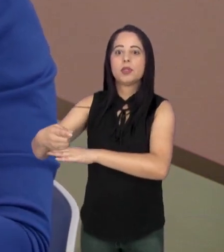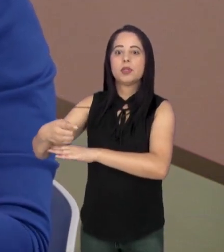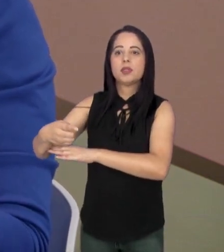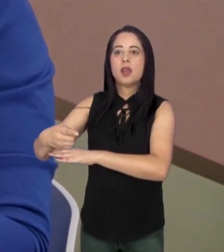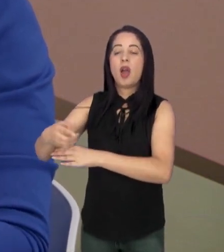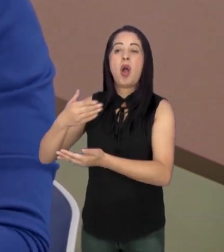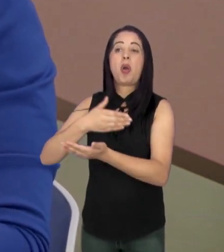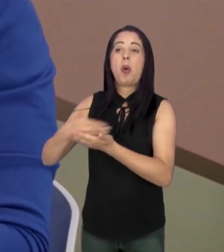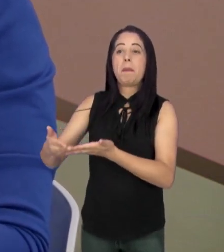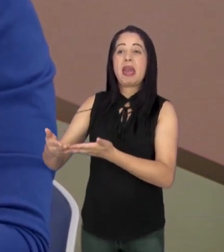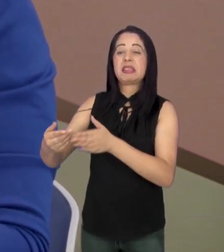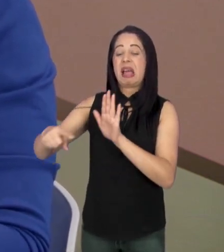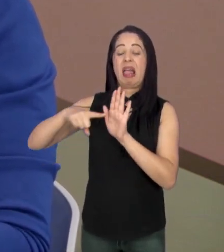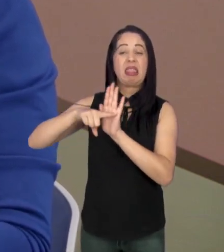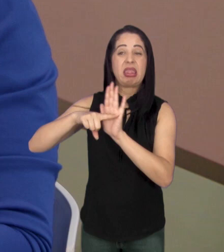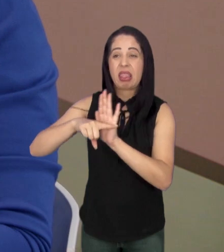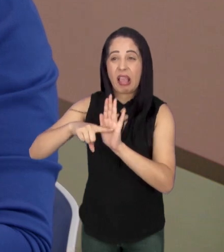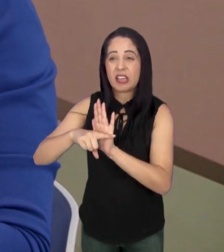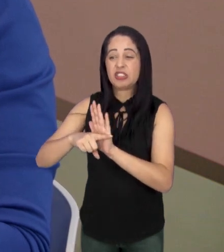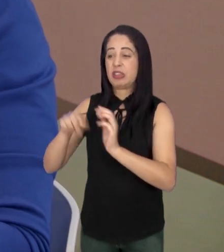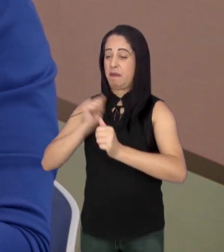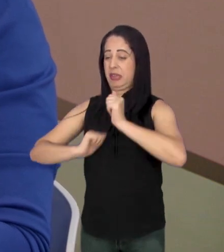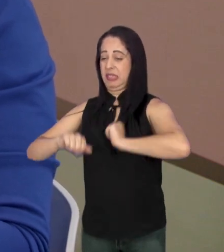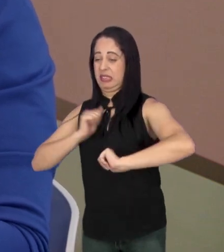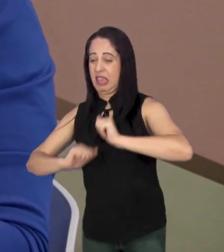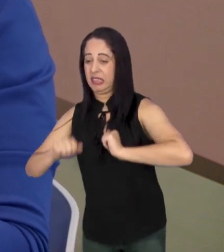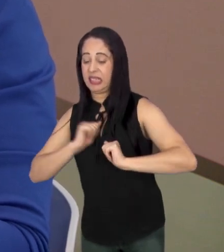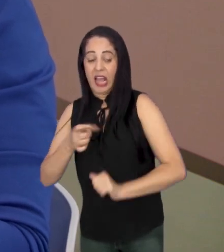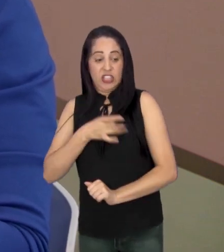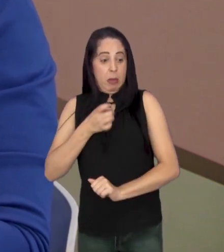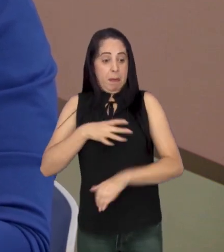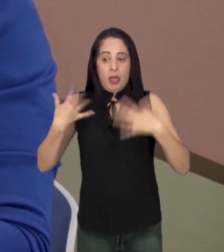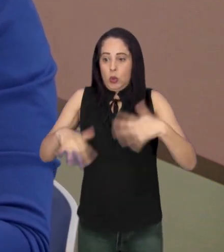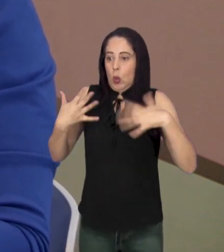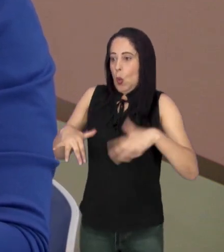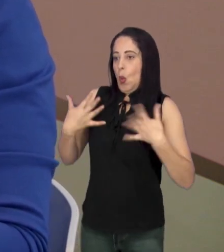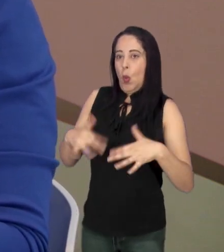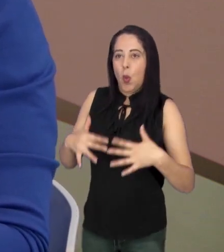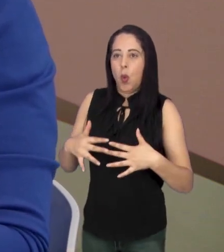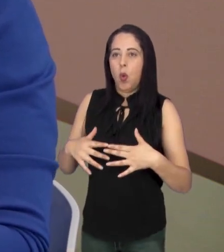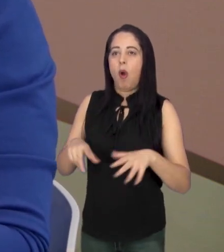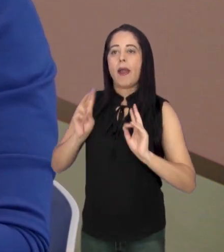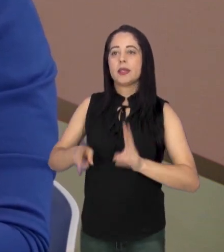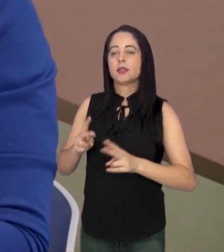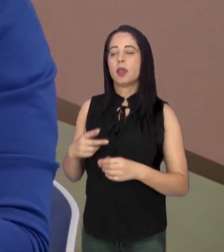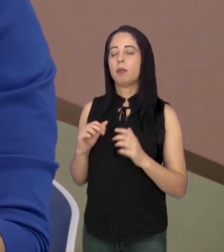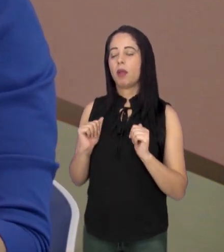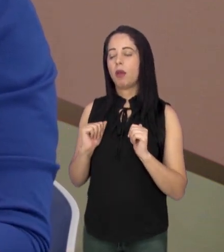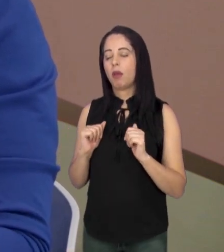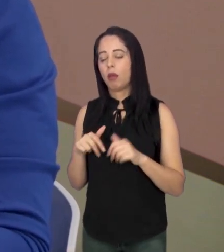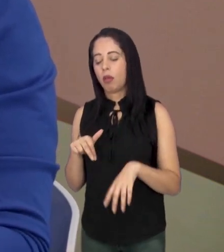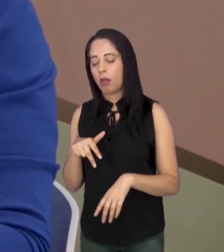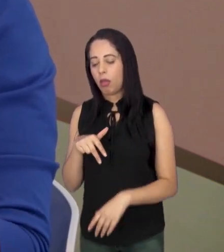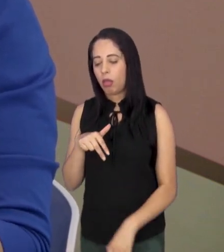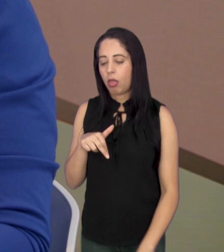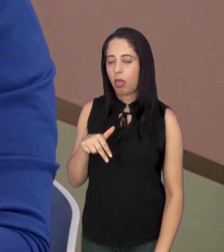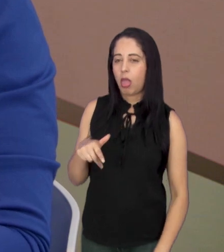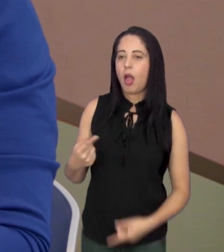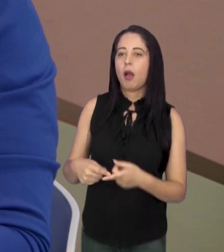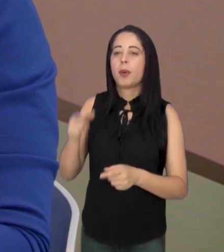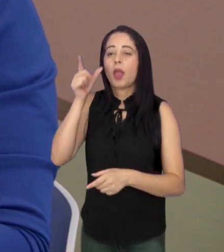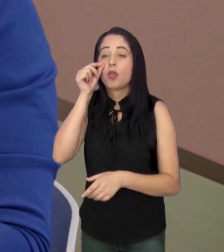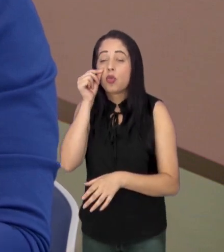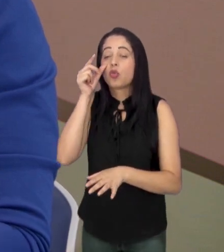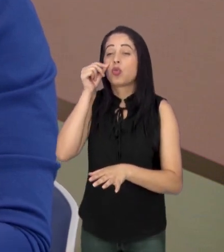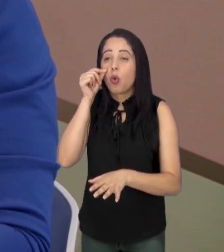negativos, tanto de processos inflamatórios quanto processos de ansiedade, pânico, muito sonolência, falta de cognição, a performance